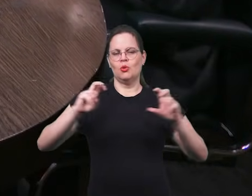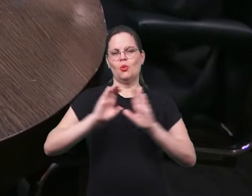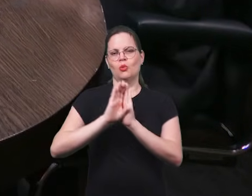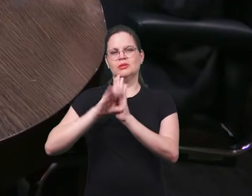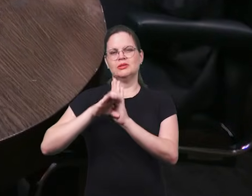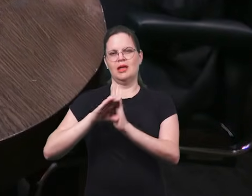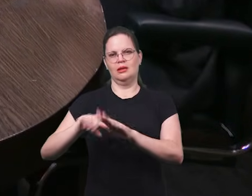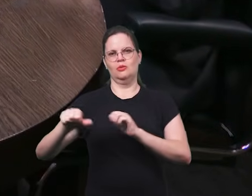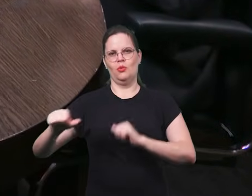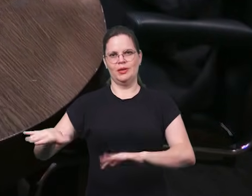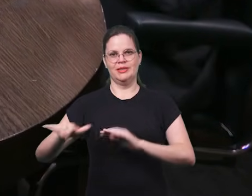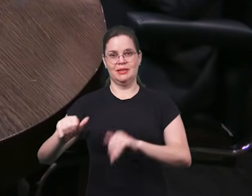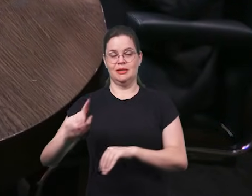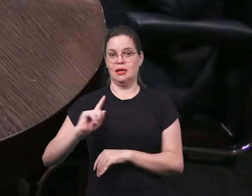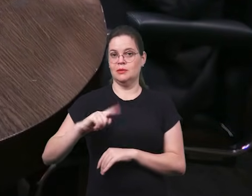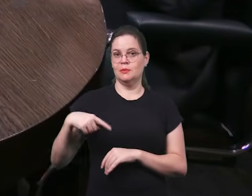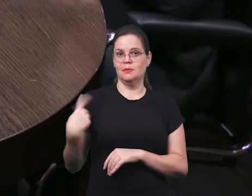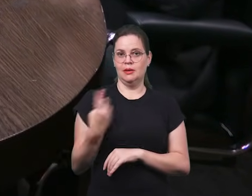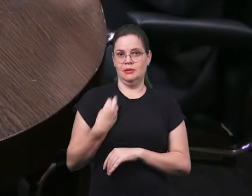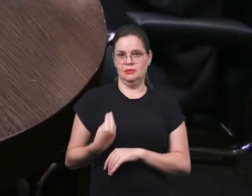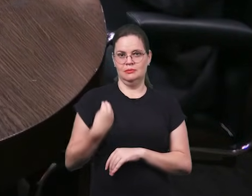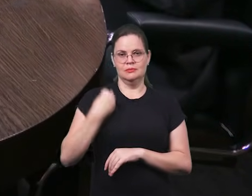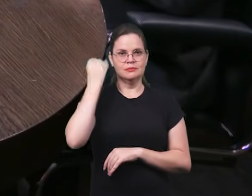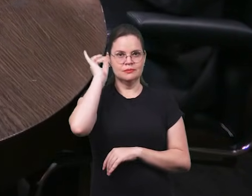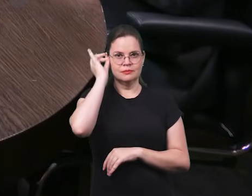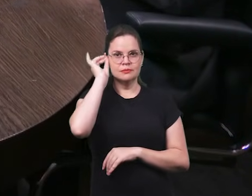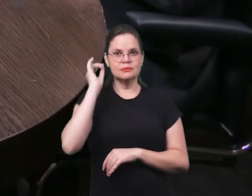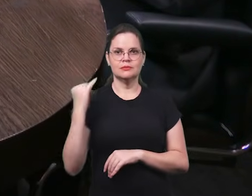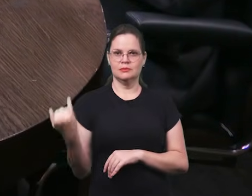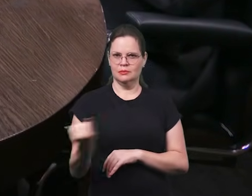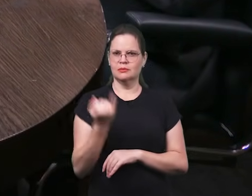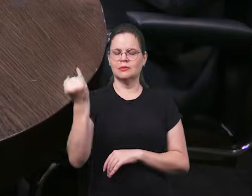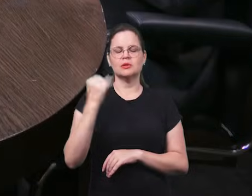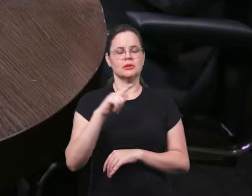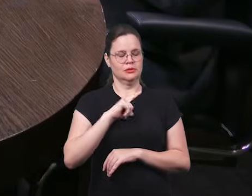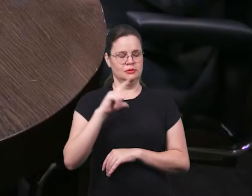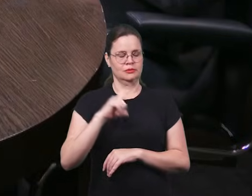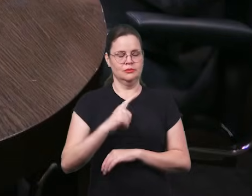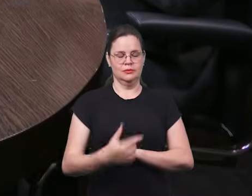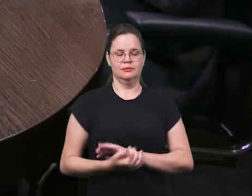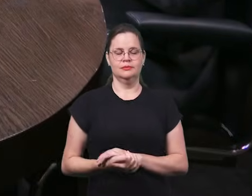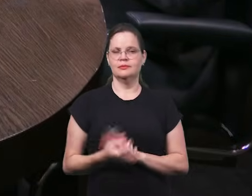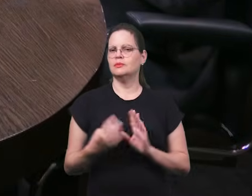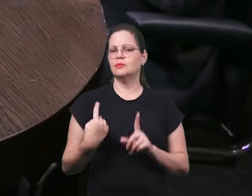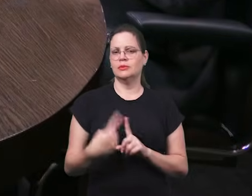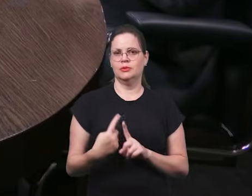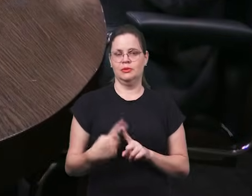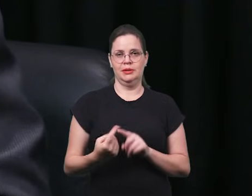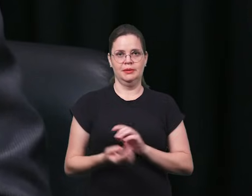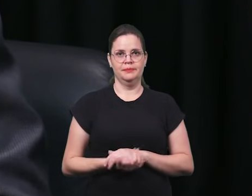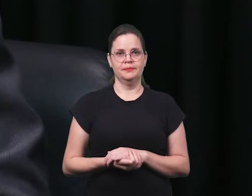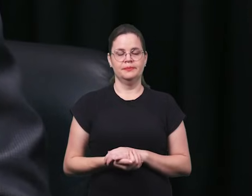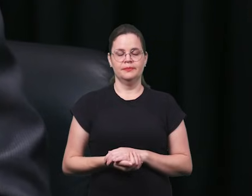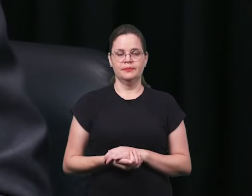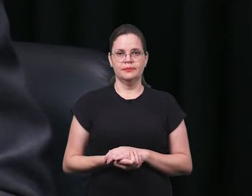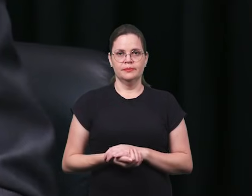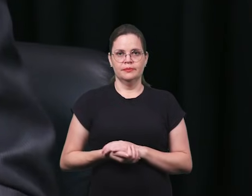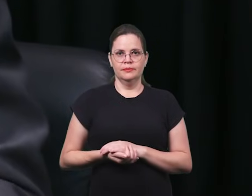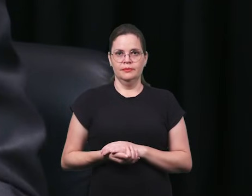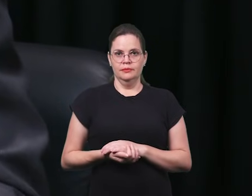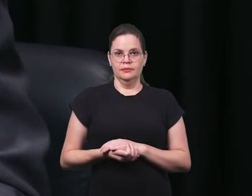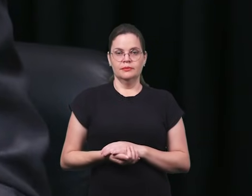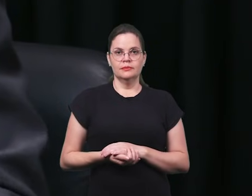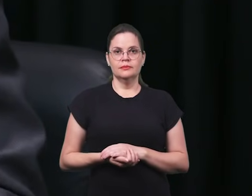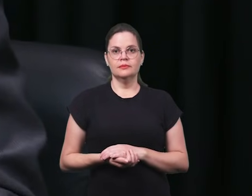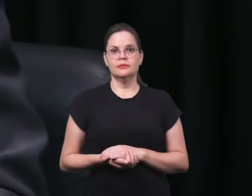para a nossa vida espiritual, ele tem uma importância fundamental. E por quê? Porque quando